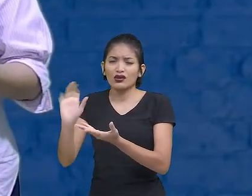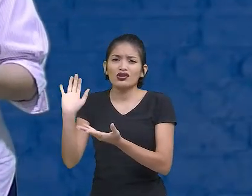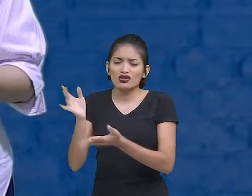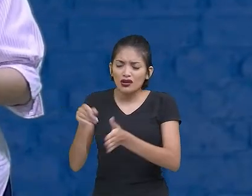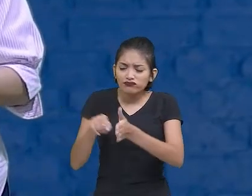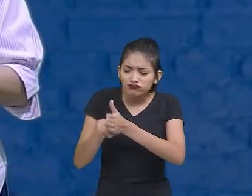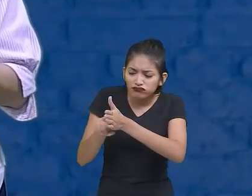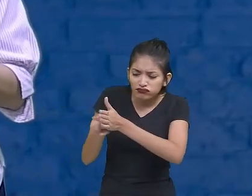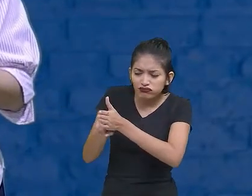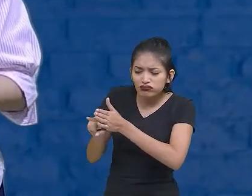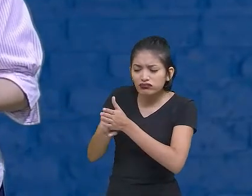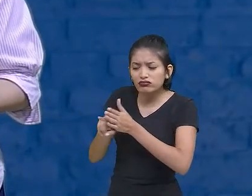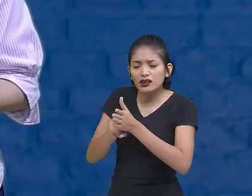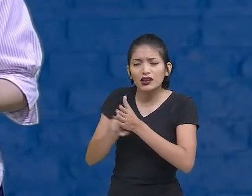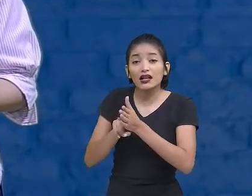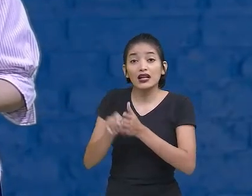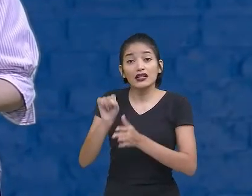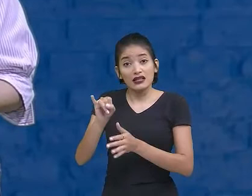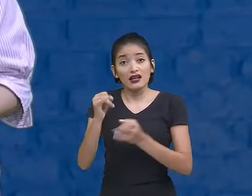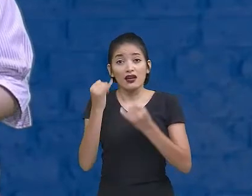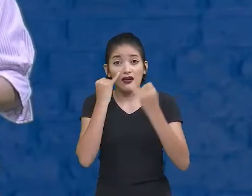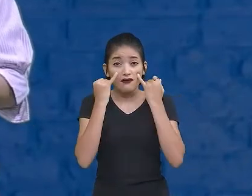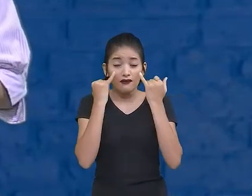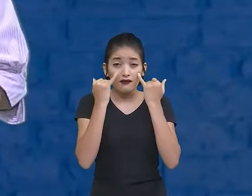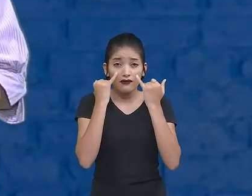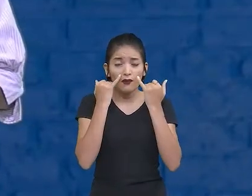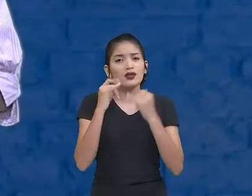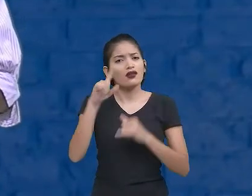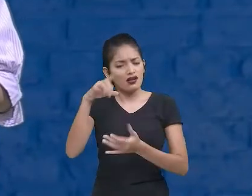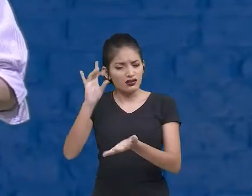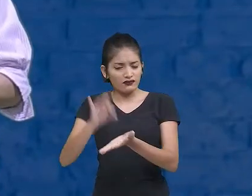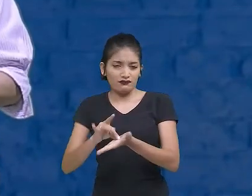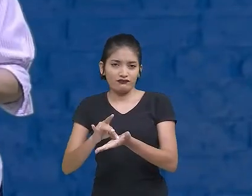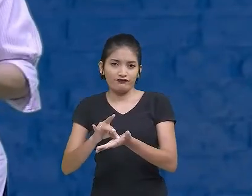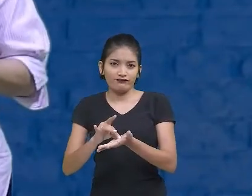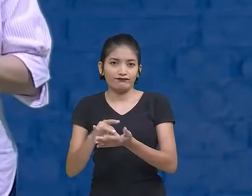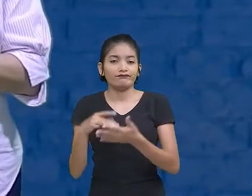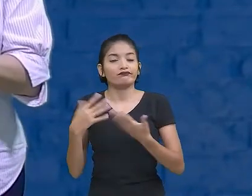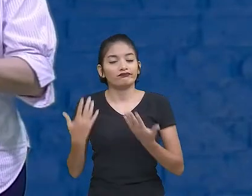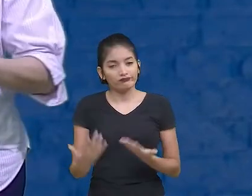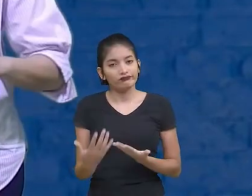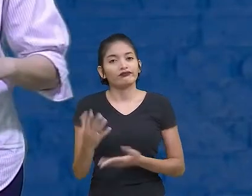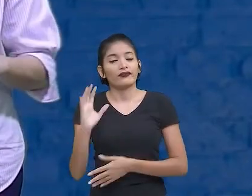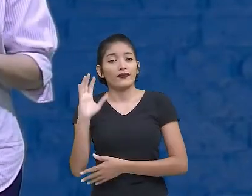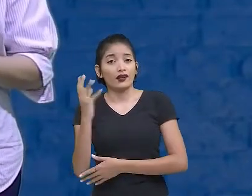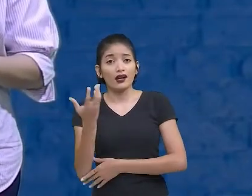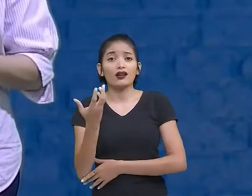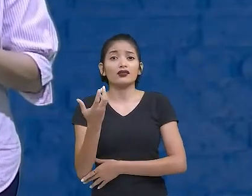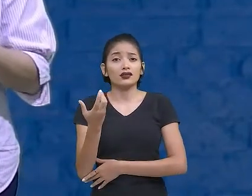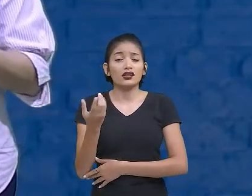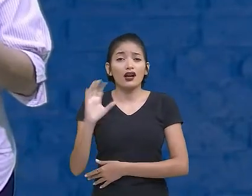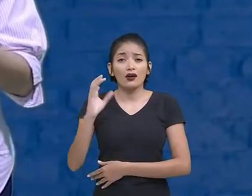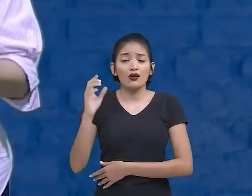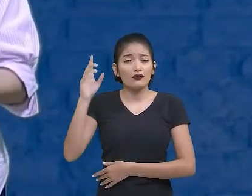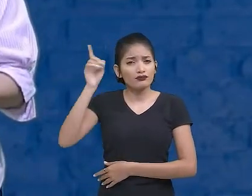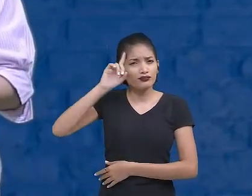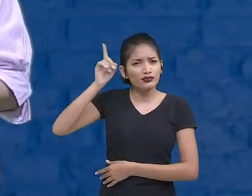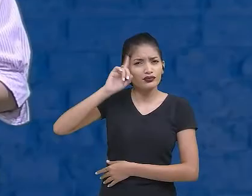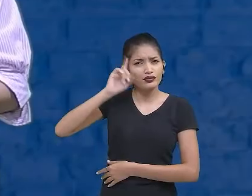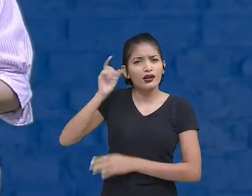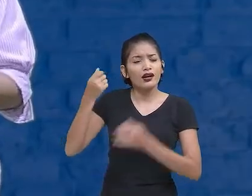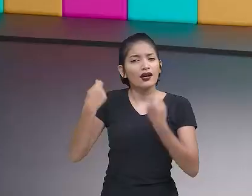se essa notícia é verdadeira, né? Então, são situações em que acontecem no nosso dia a dia que a gente tem que ter